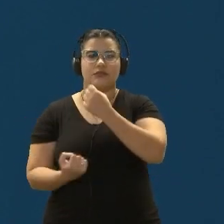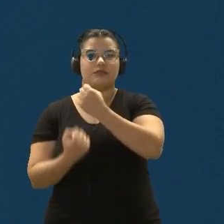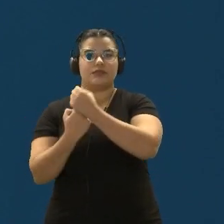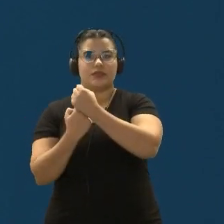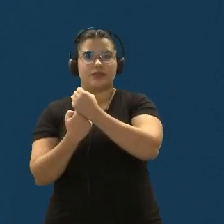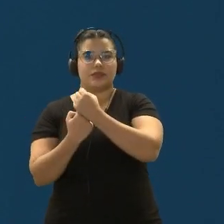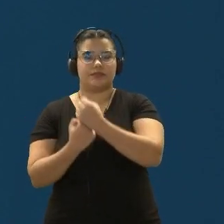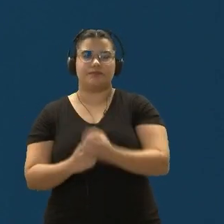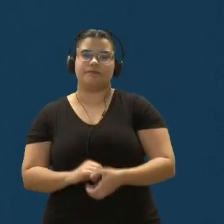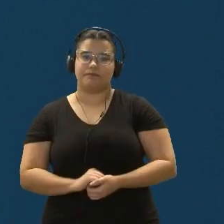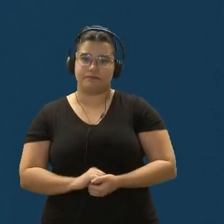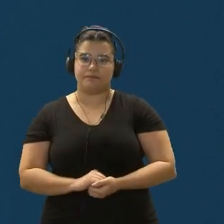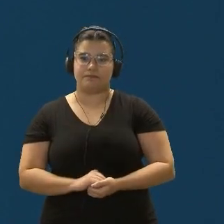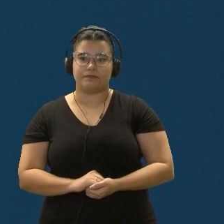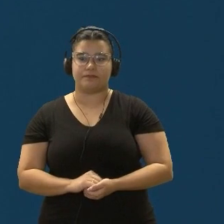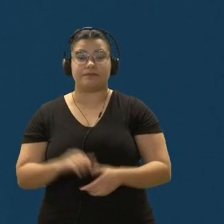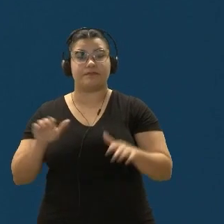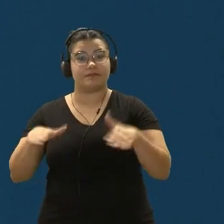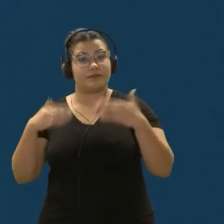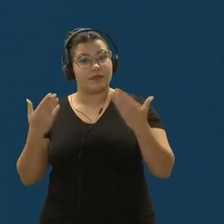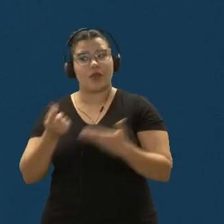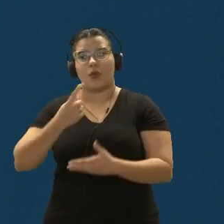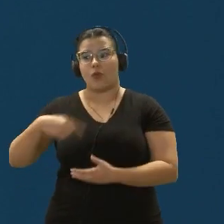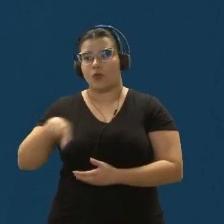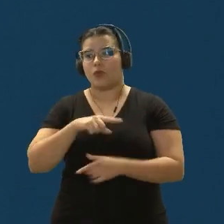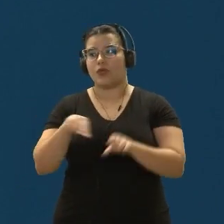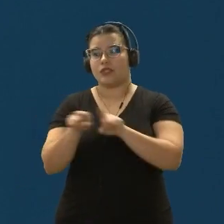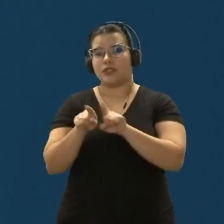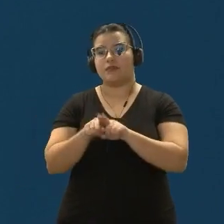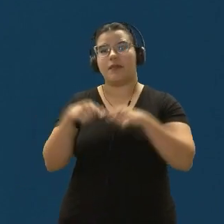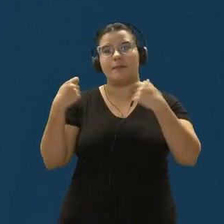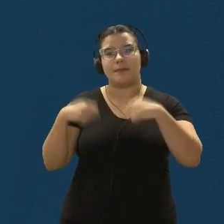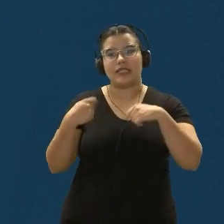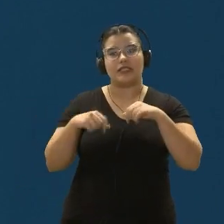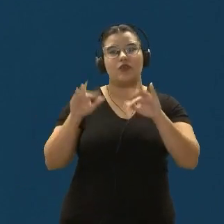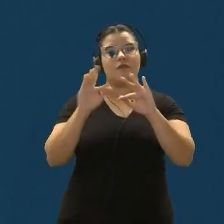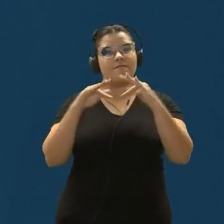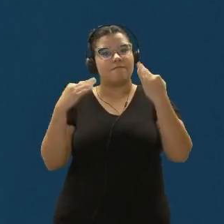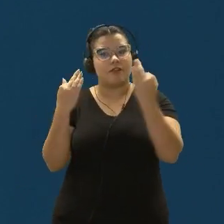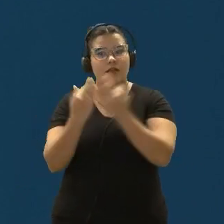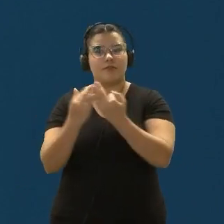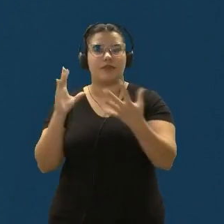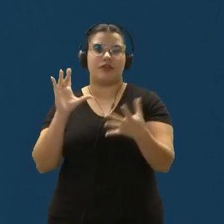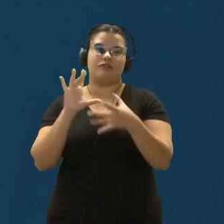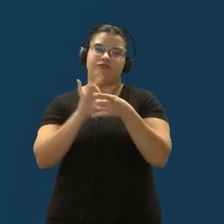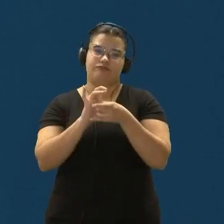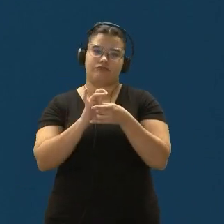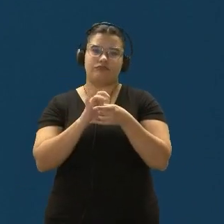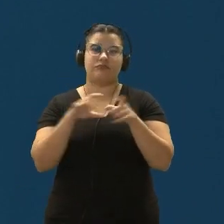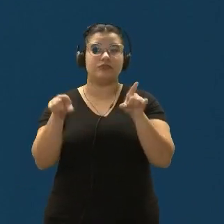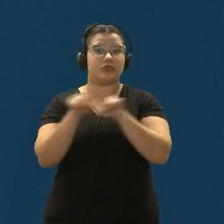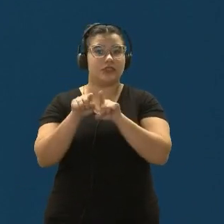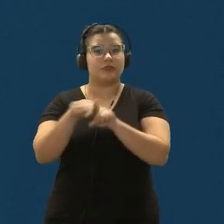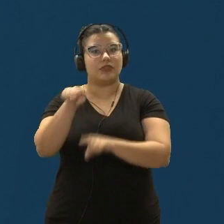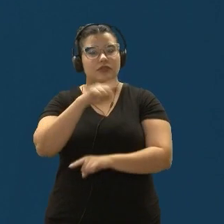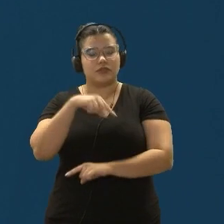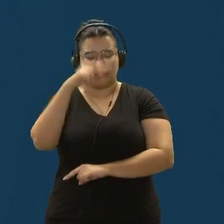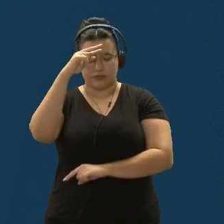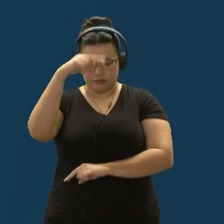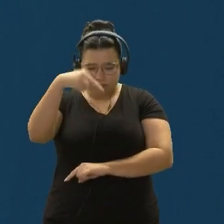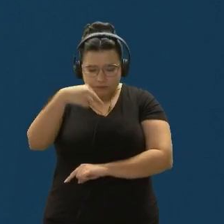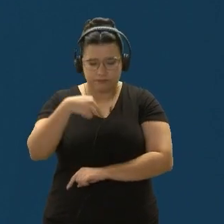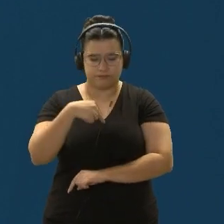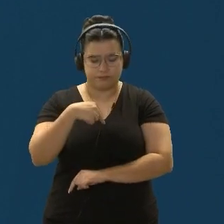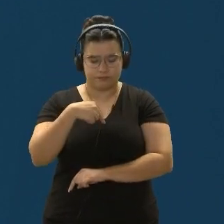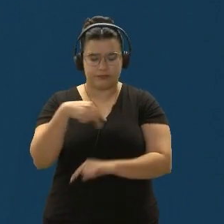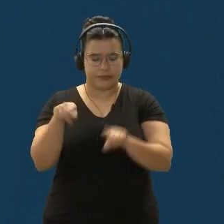do que sem suporte. Então, nós também temos que envolver a família nessa história. E também olhar um pouquinho para dentro da gente